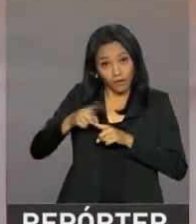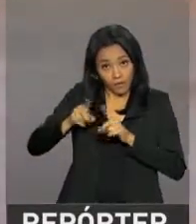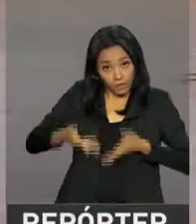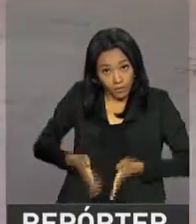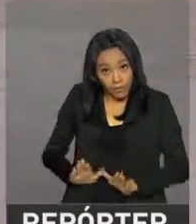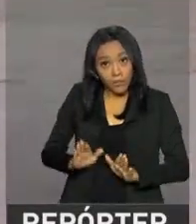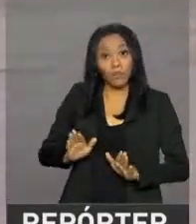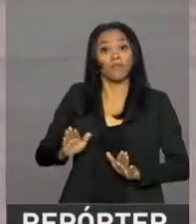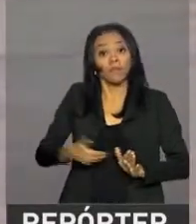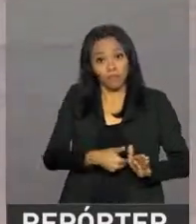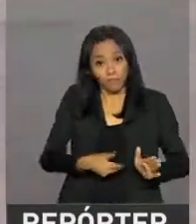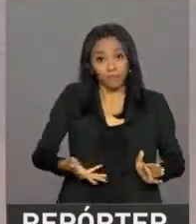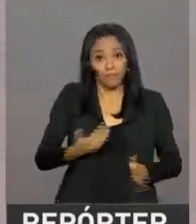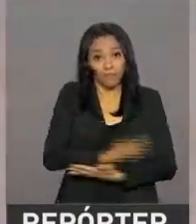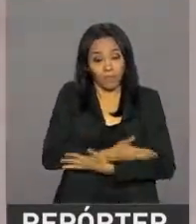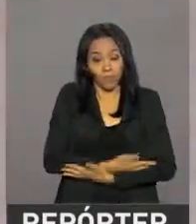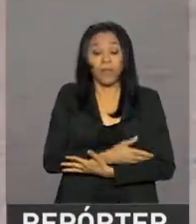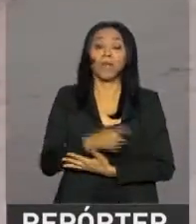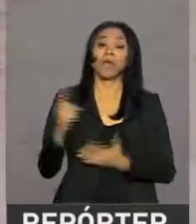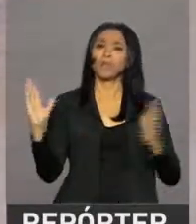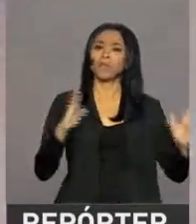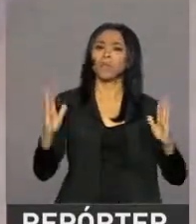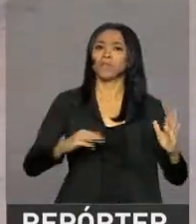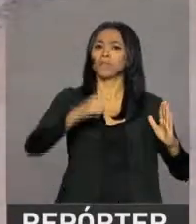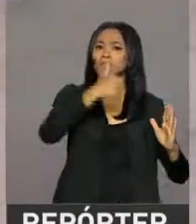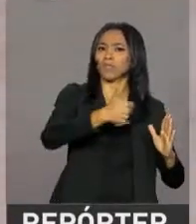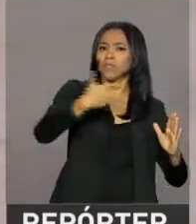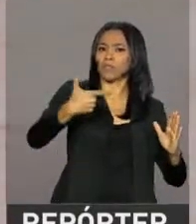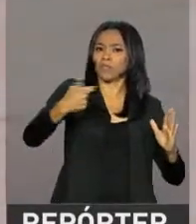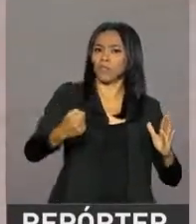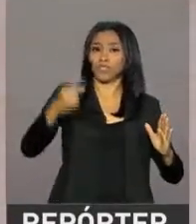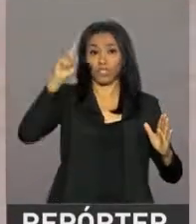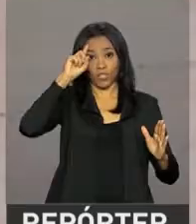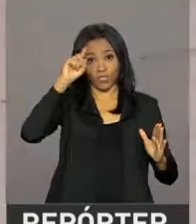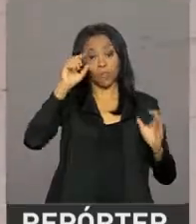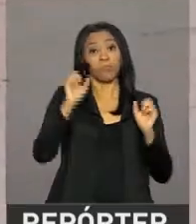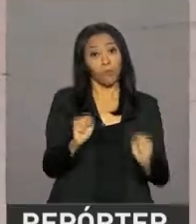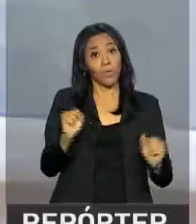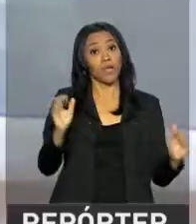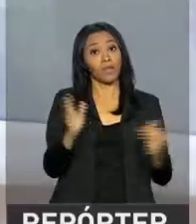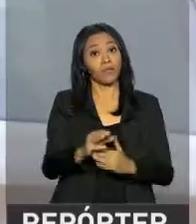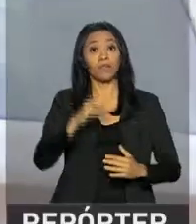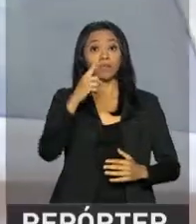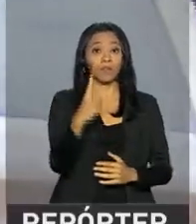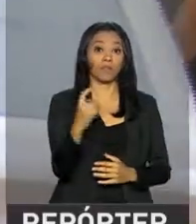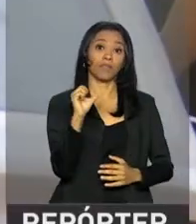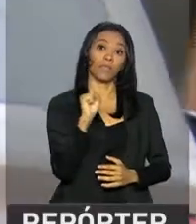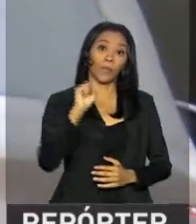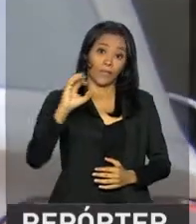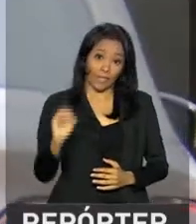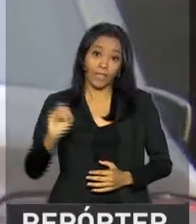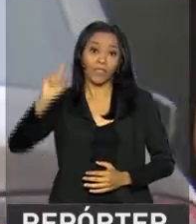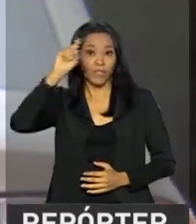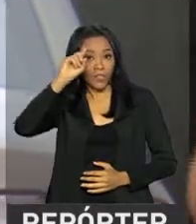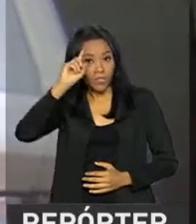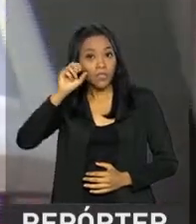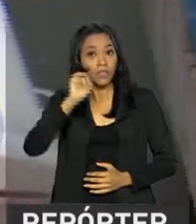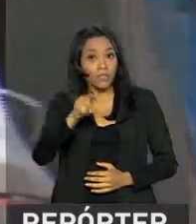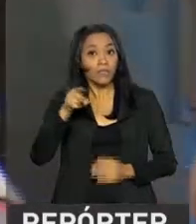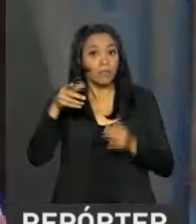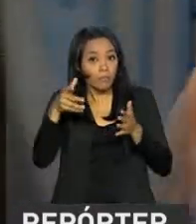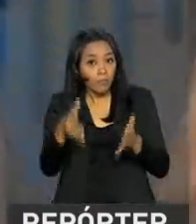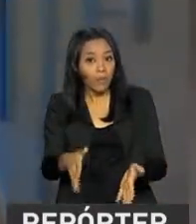maternidade é assegurado por 120 dias mas pode chegar a 180 dias caso o empregador faça parte do programa